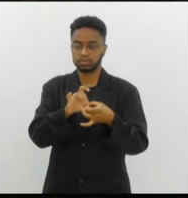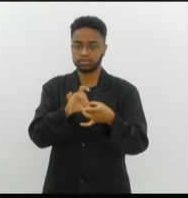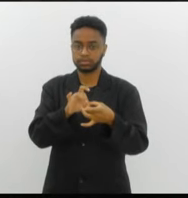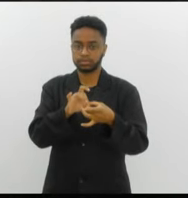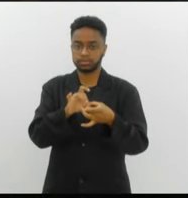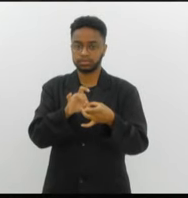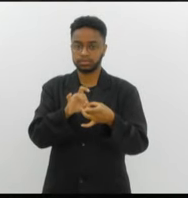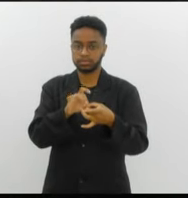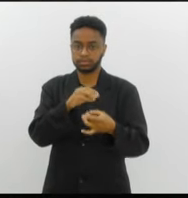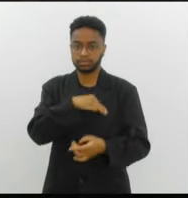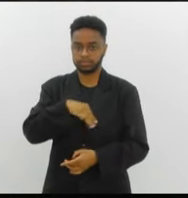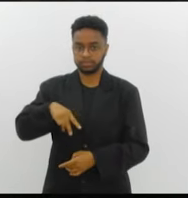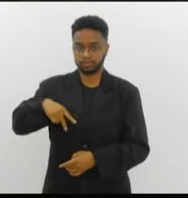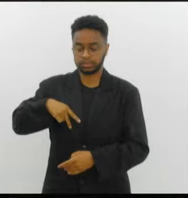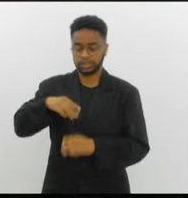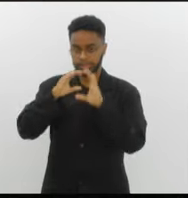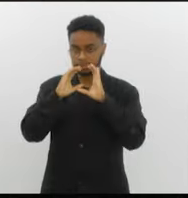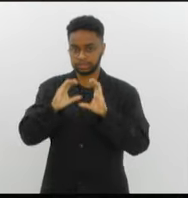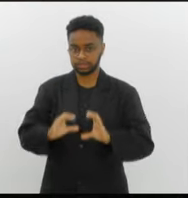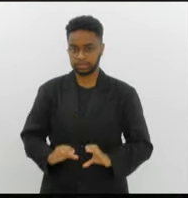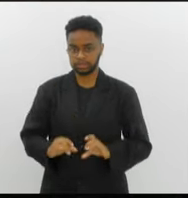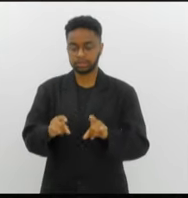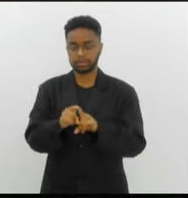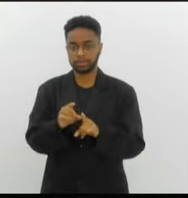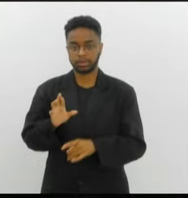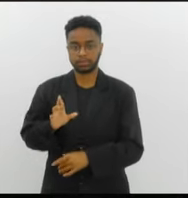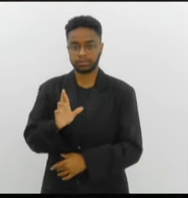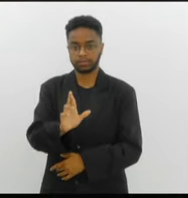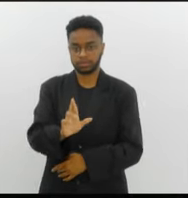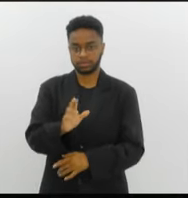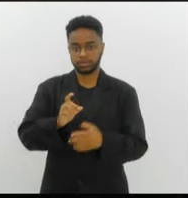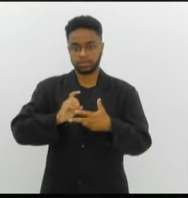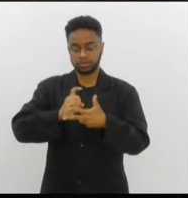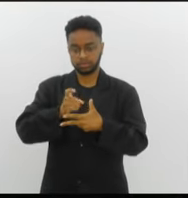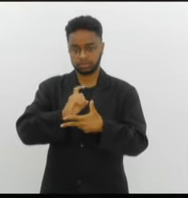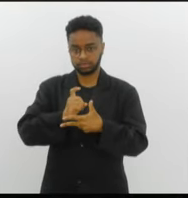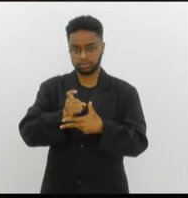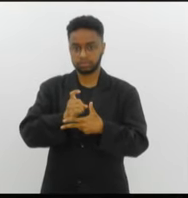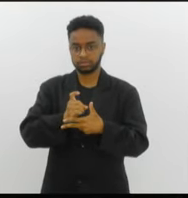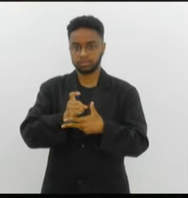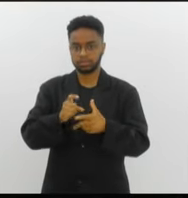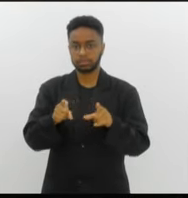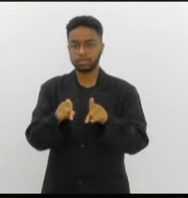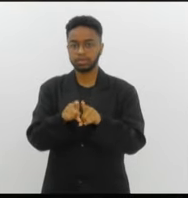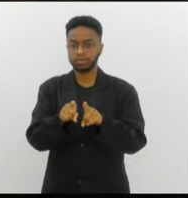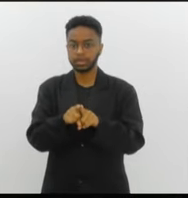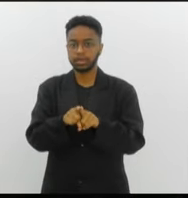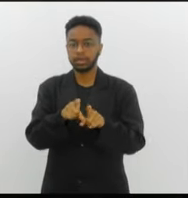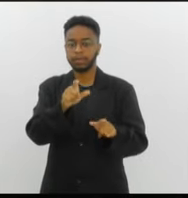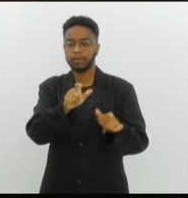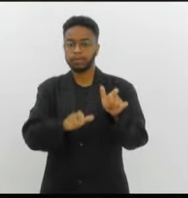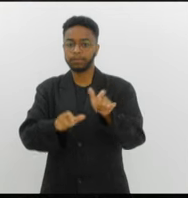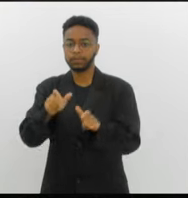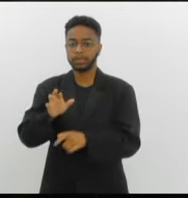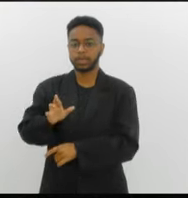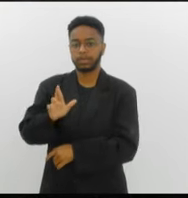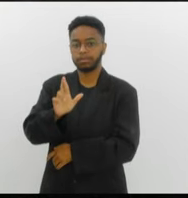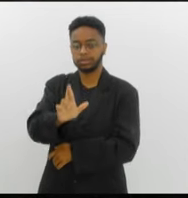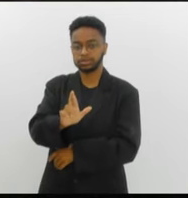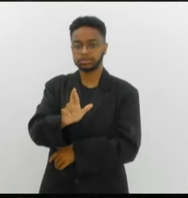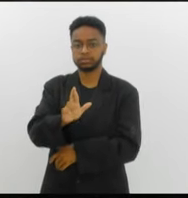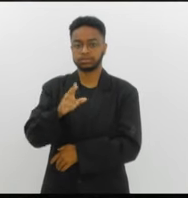o MP da Cidadania, com representantes do Poder Executivo, com representante do